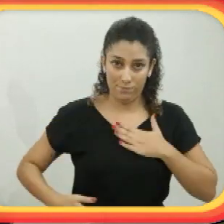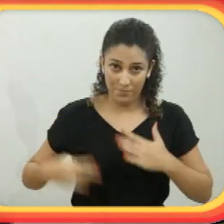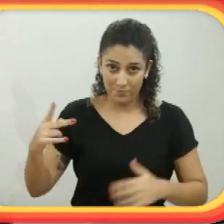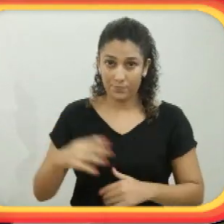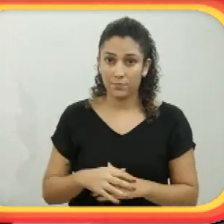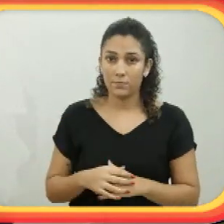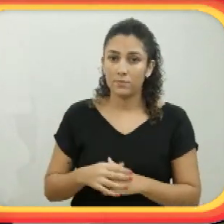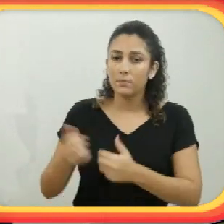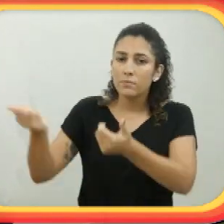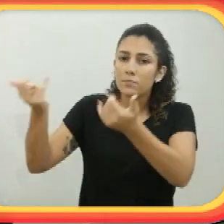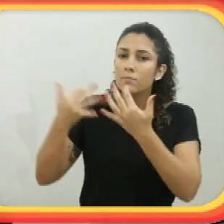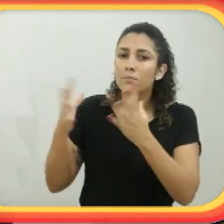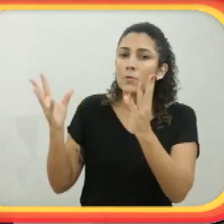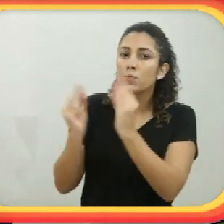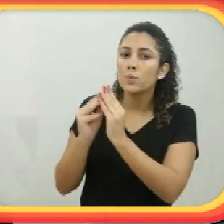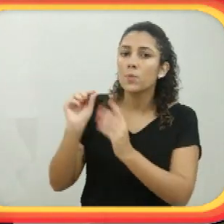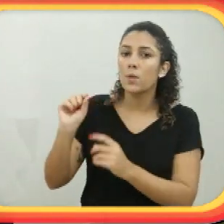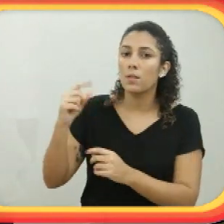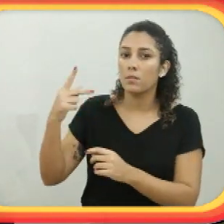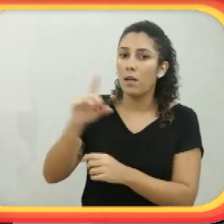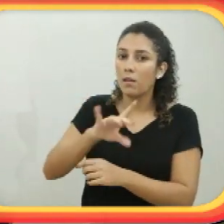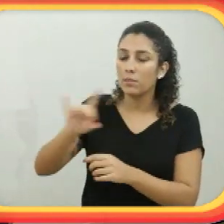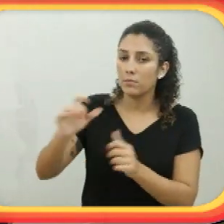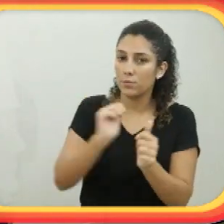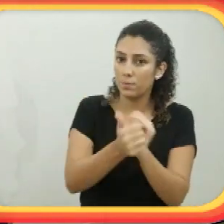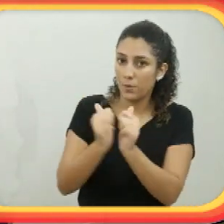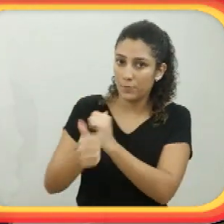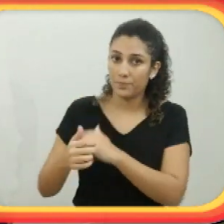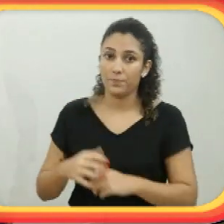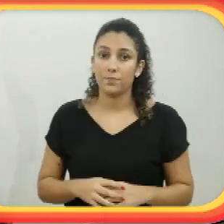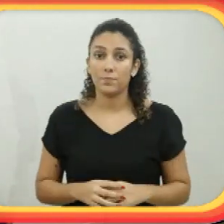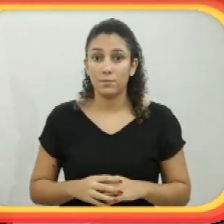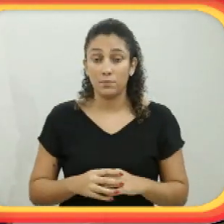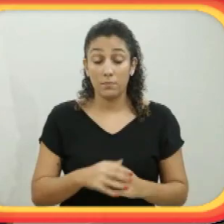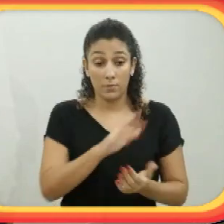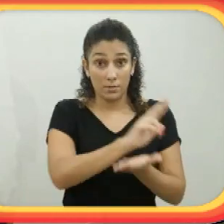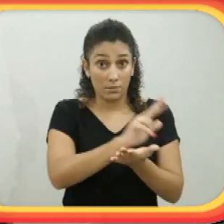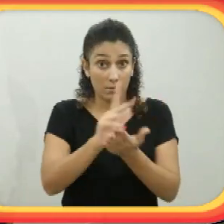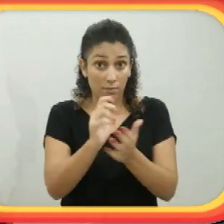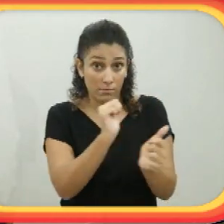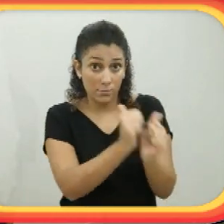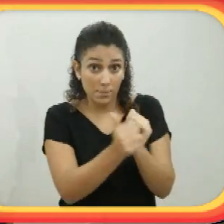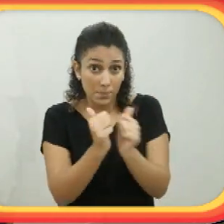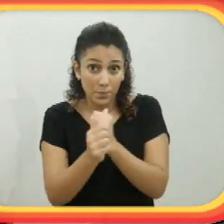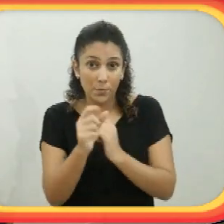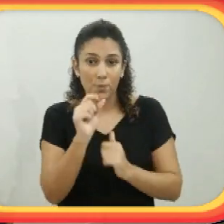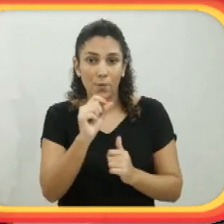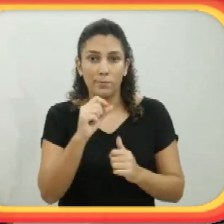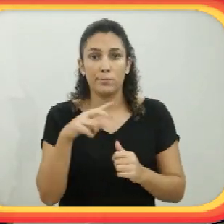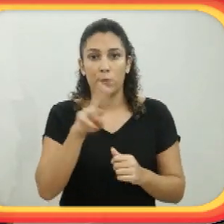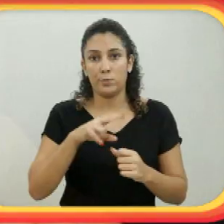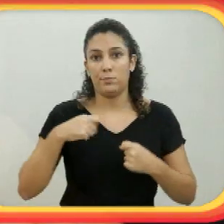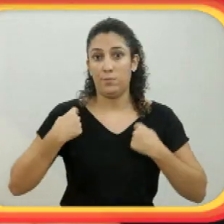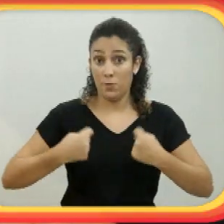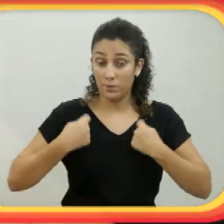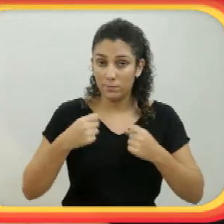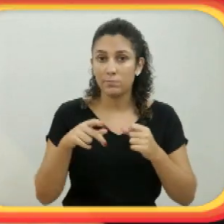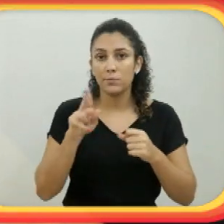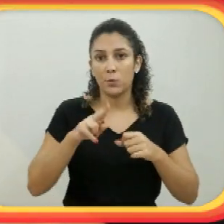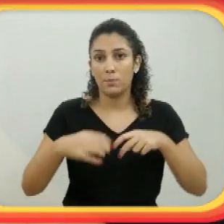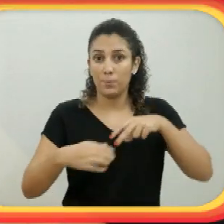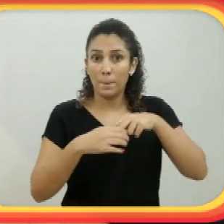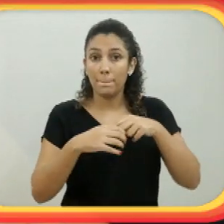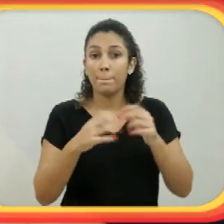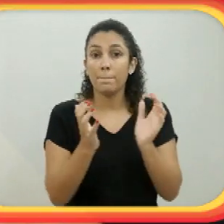Me conta um pouquinho de cada esporte. Bom, nas modalidades de corrida, a gente tem as próteses membro inferior, que